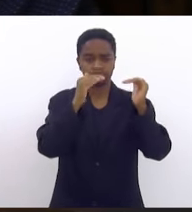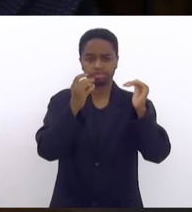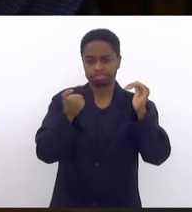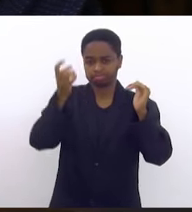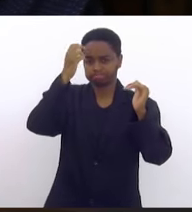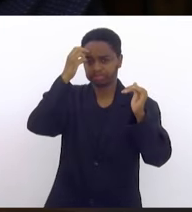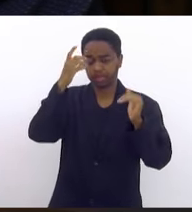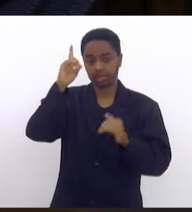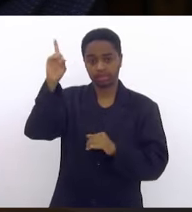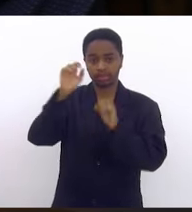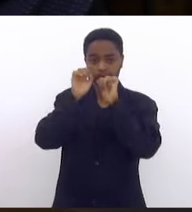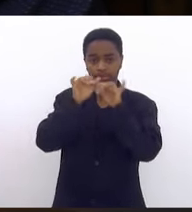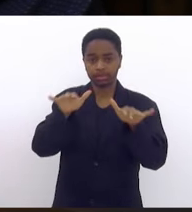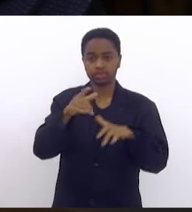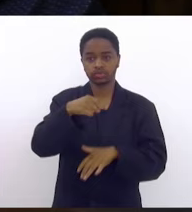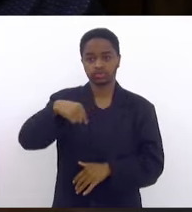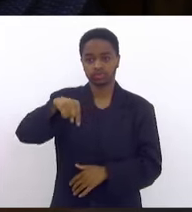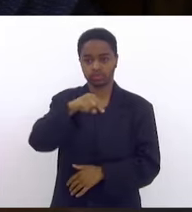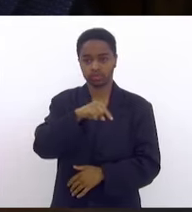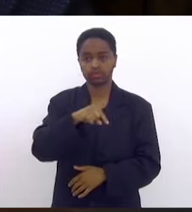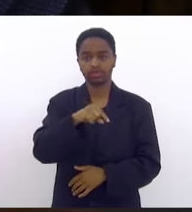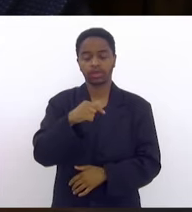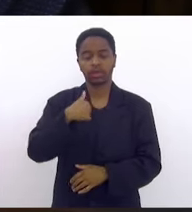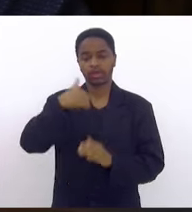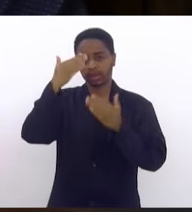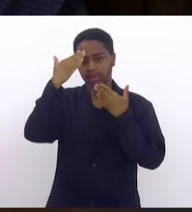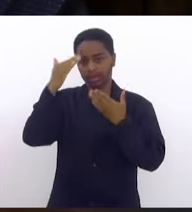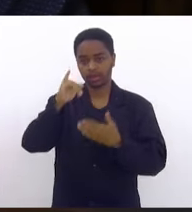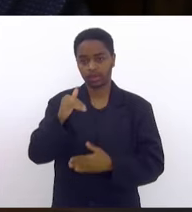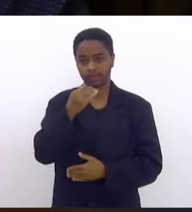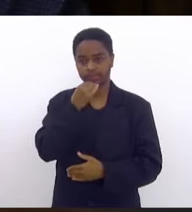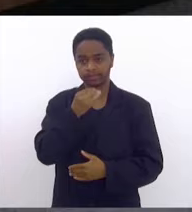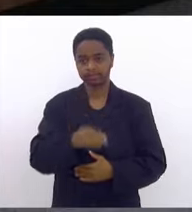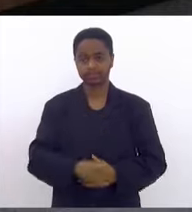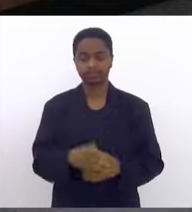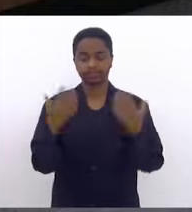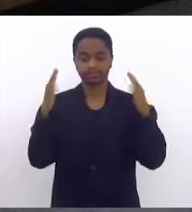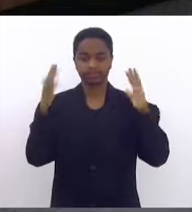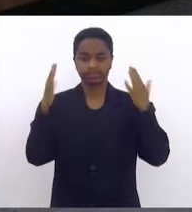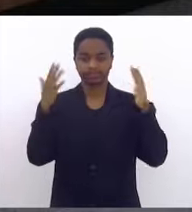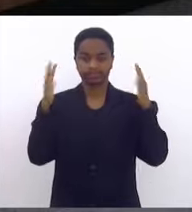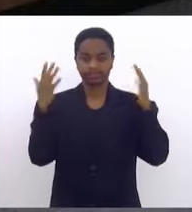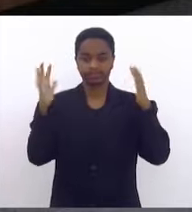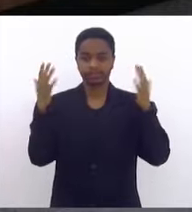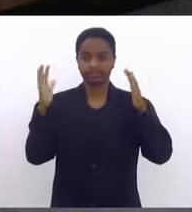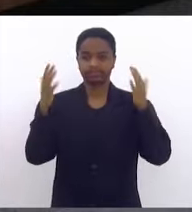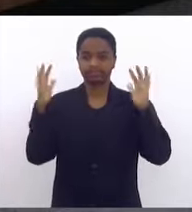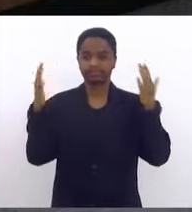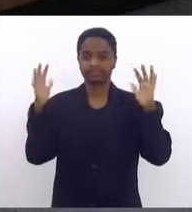sabedoria. Que Deus abençoe a todos e assim eu agradeço a minha oportunidade.